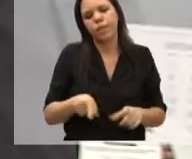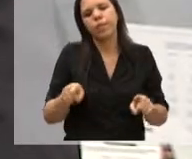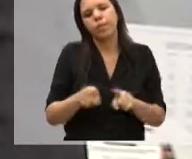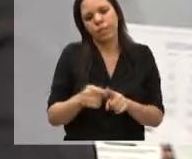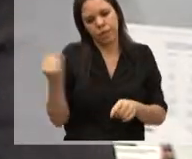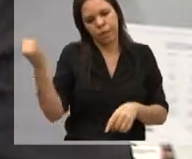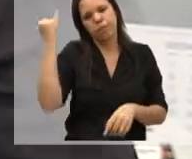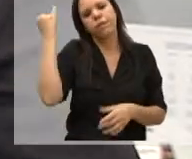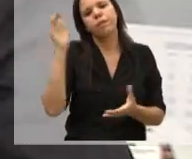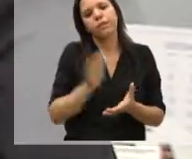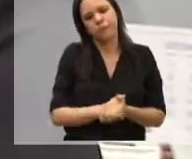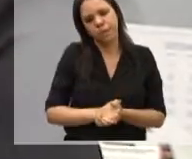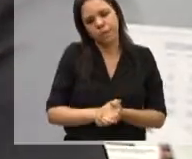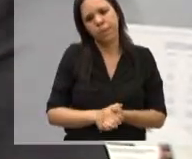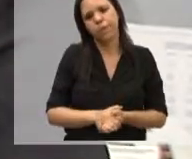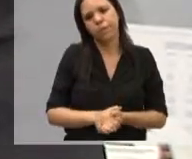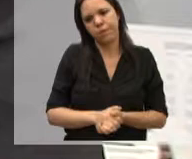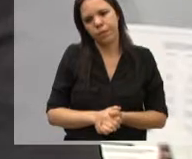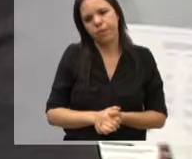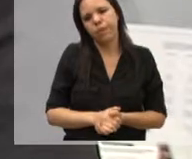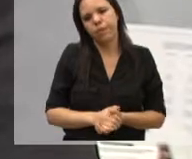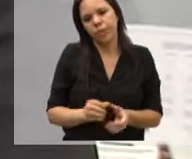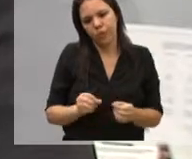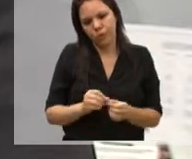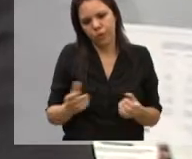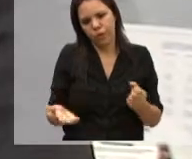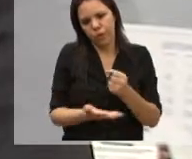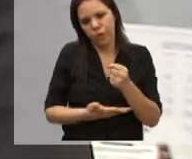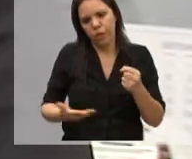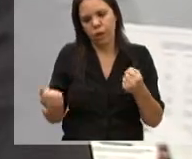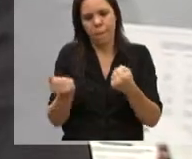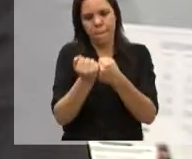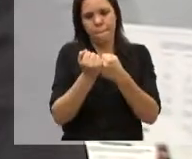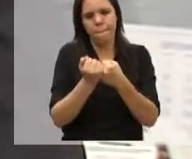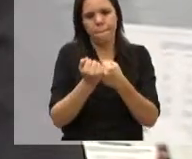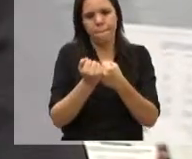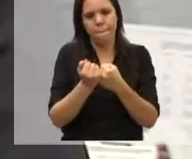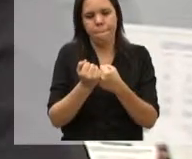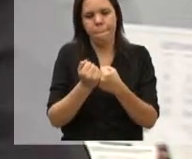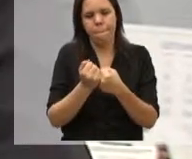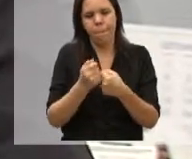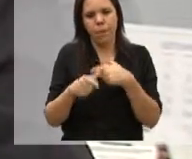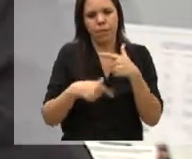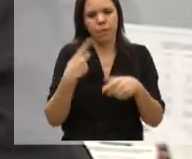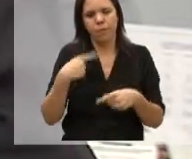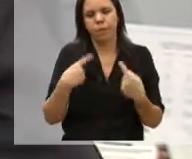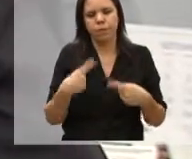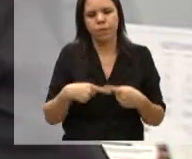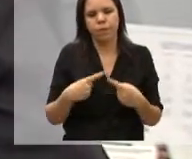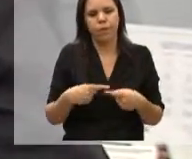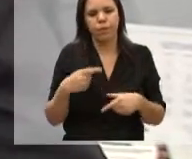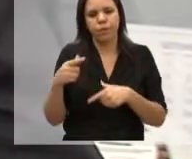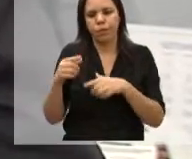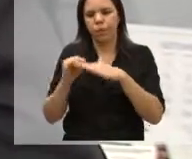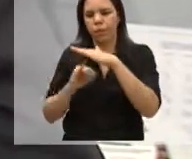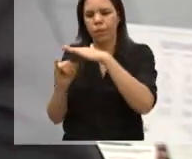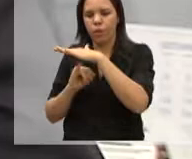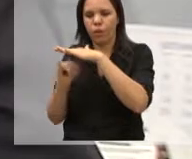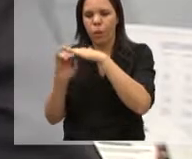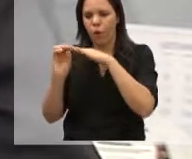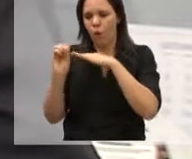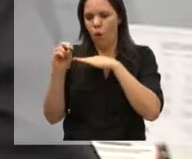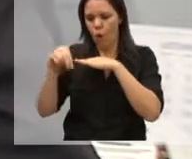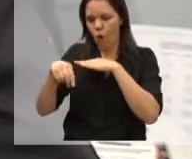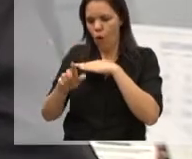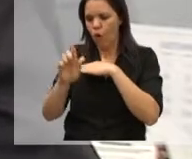muito importantes porque vai embasando também a nossa atuação como parlamentar. O senhor citou aí o trabalho das ONGs e o senhor também trabalha com